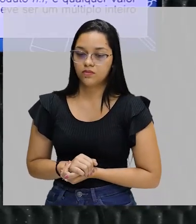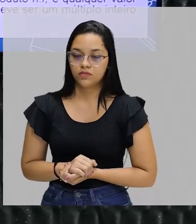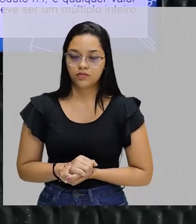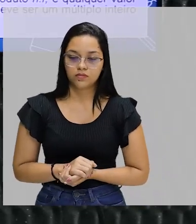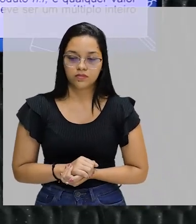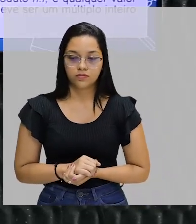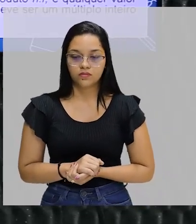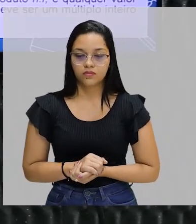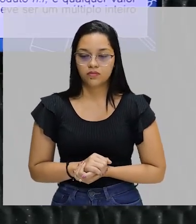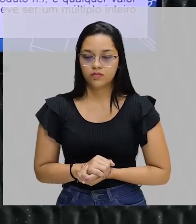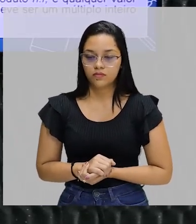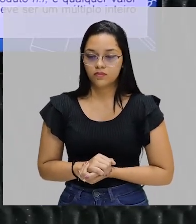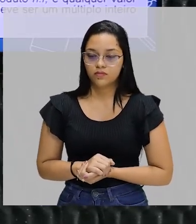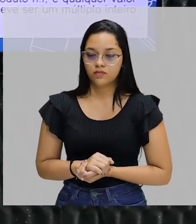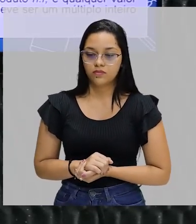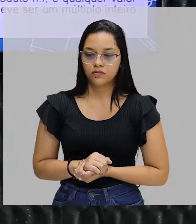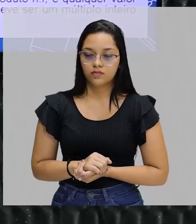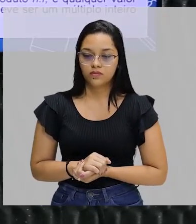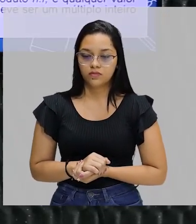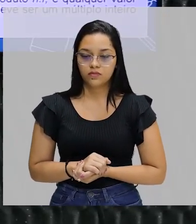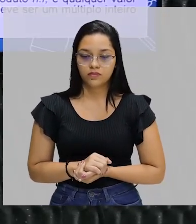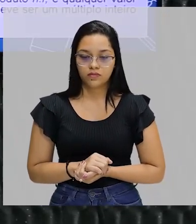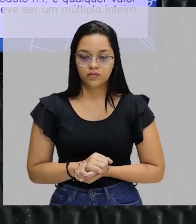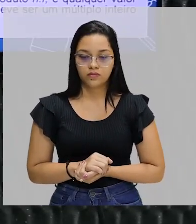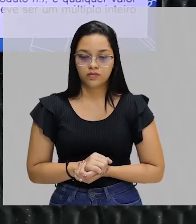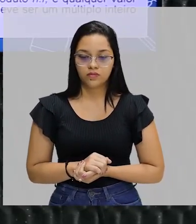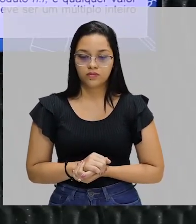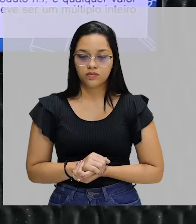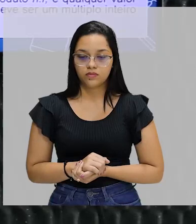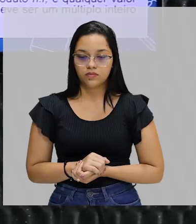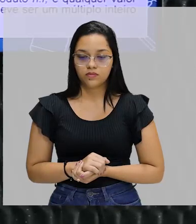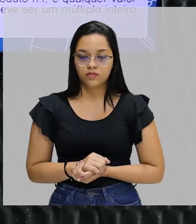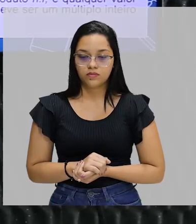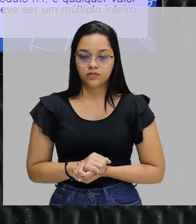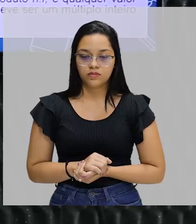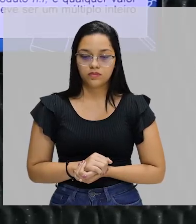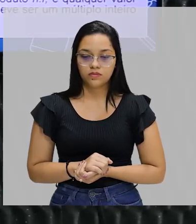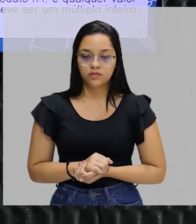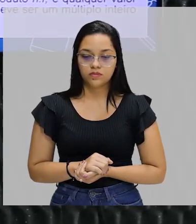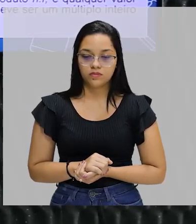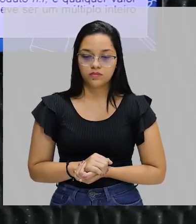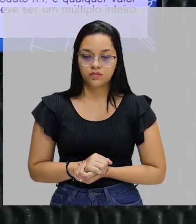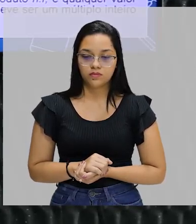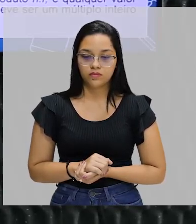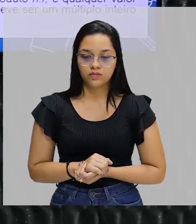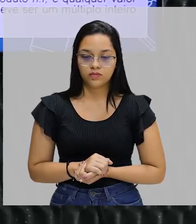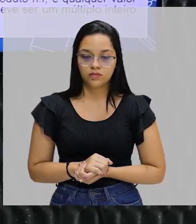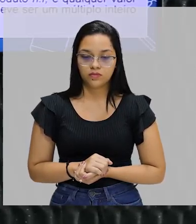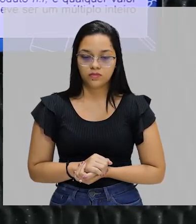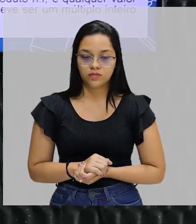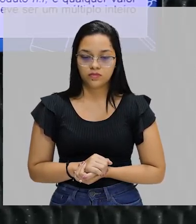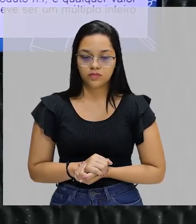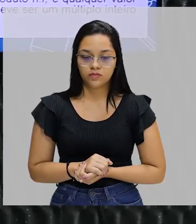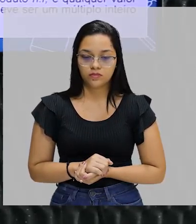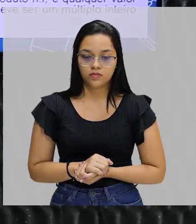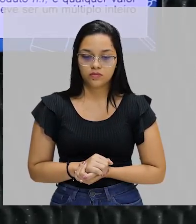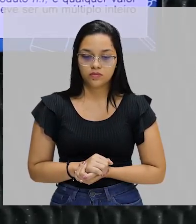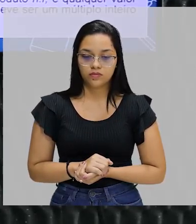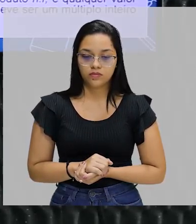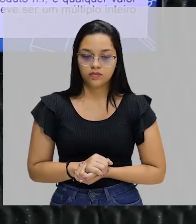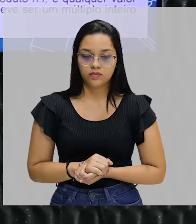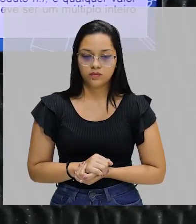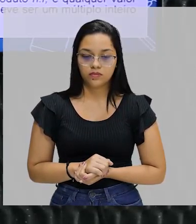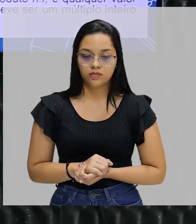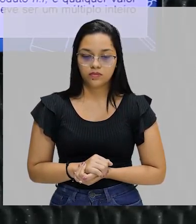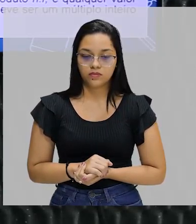é uma quantidade de energia da luz, por exemplo. Ok? Então, segundo Einstein, um